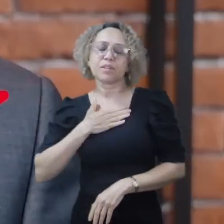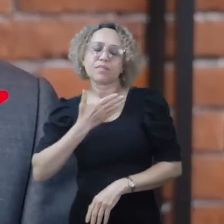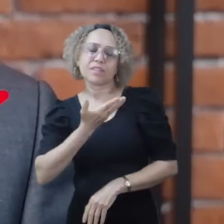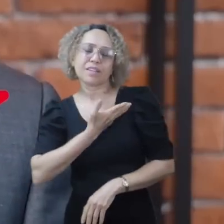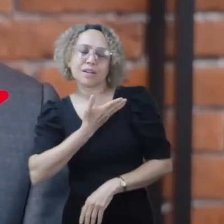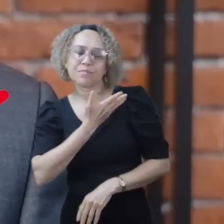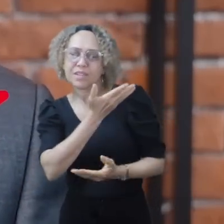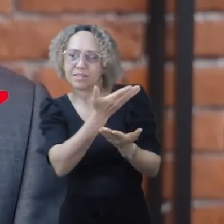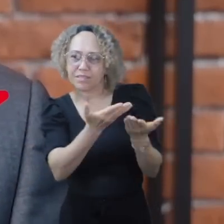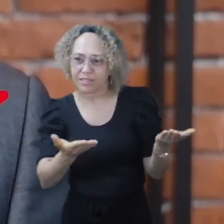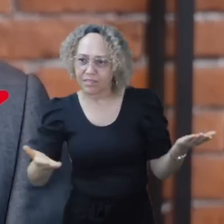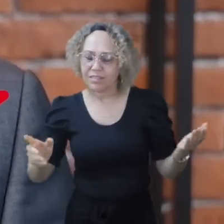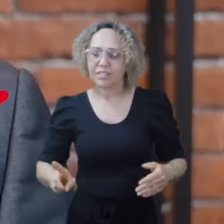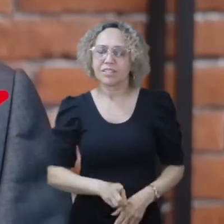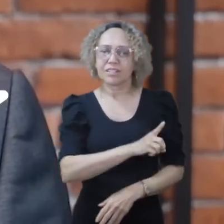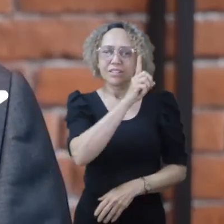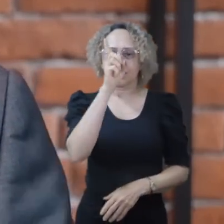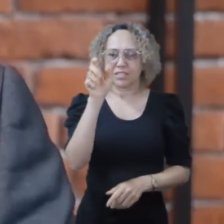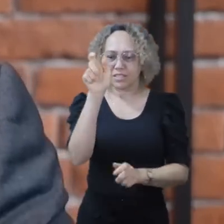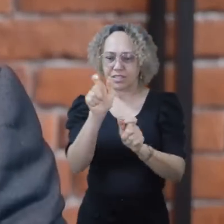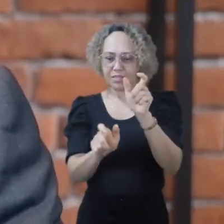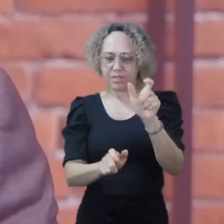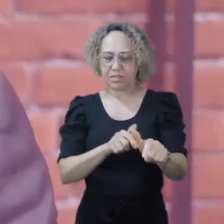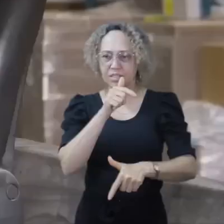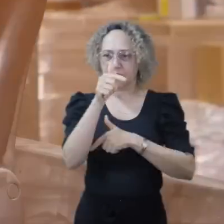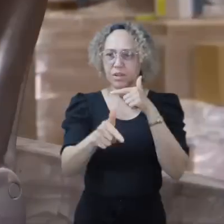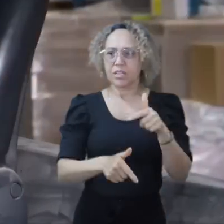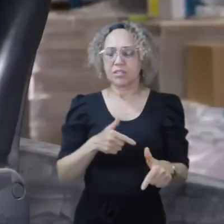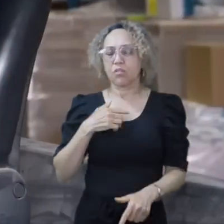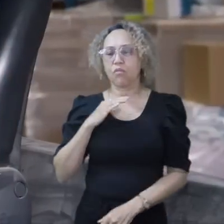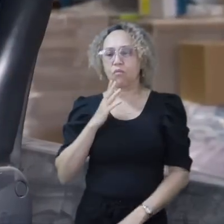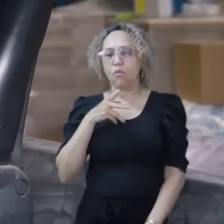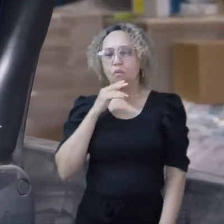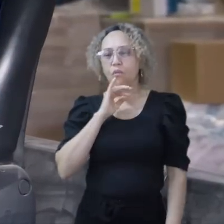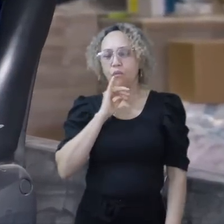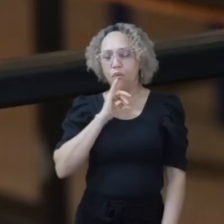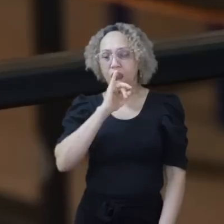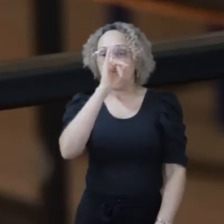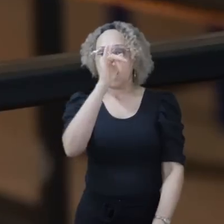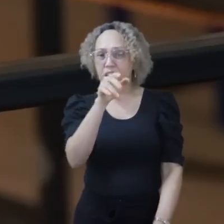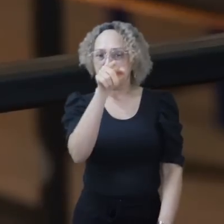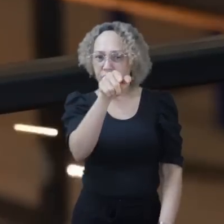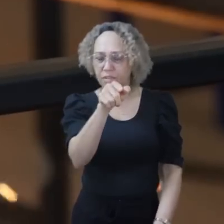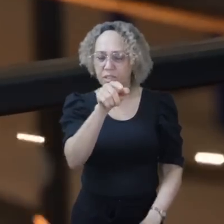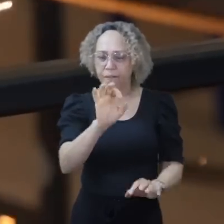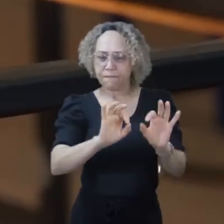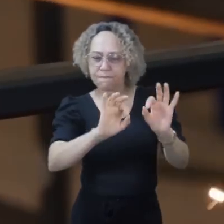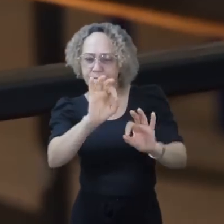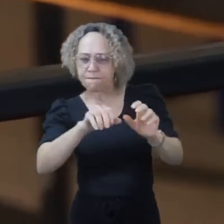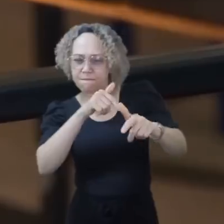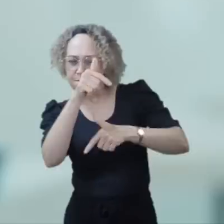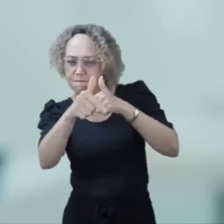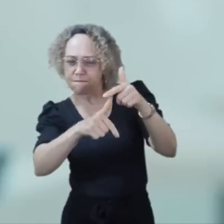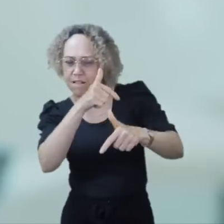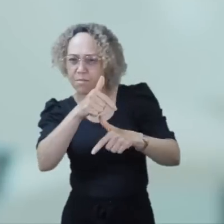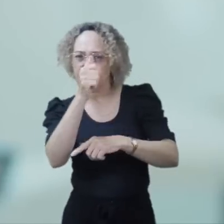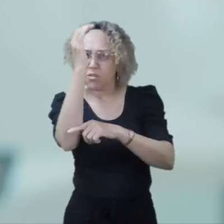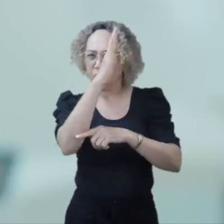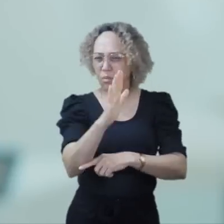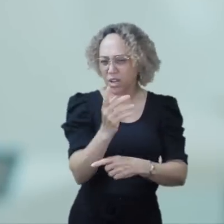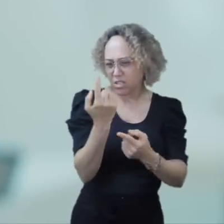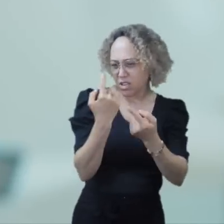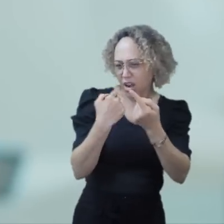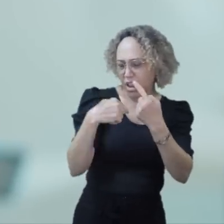neste Dia do Trabalhador, eu quero falar diretamente a vocês que constroem o Brasil com suas mãos, com